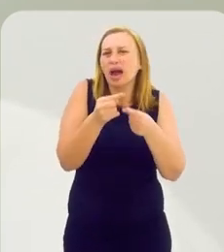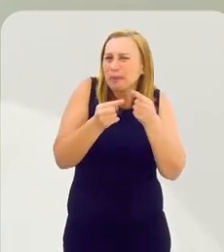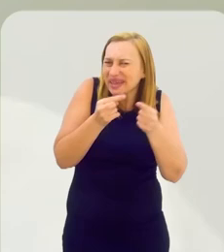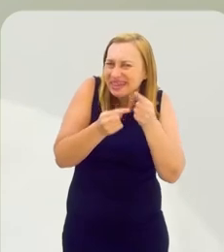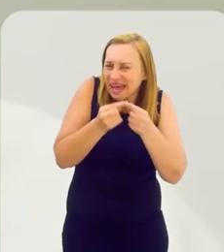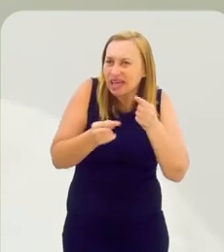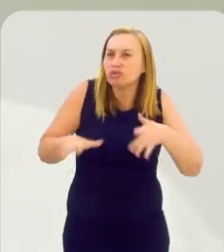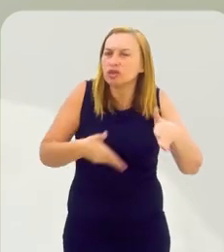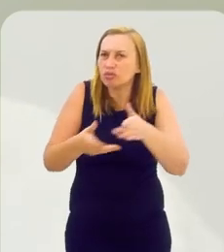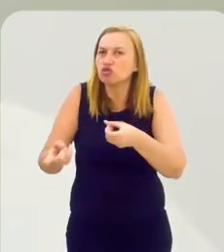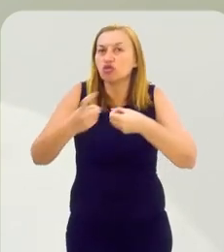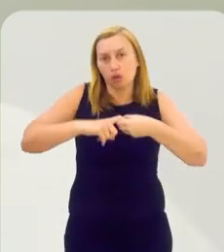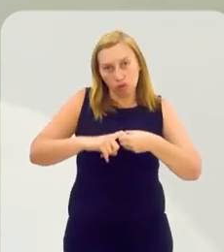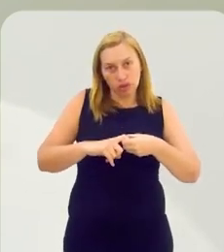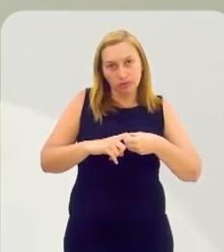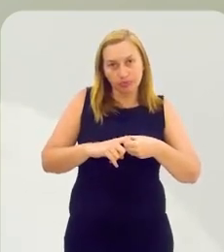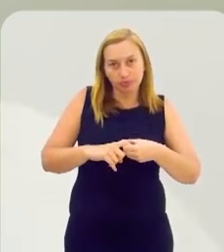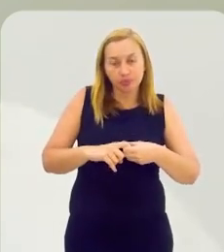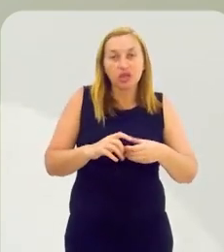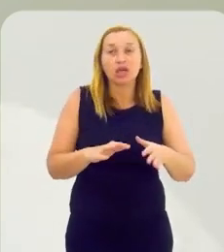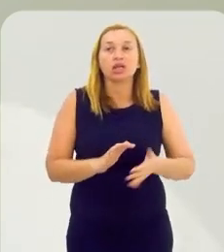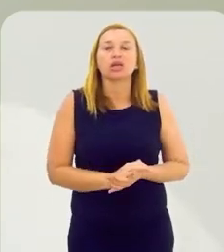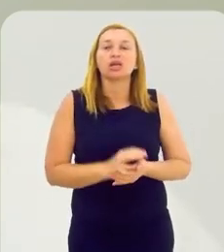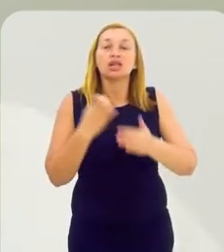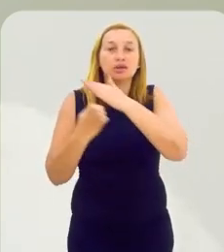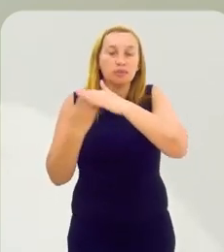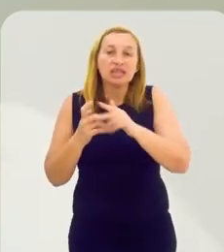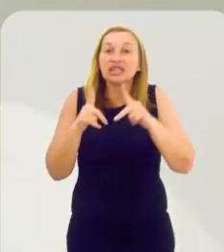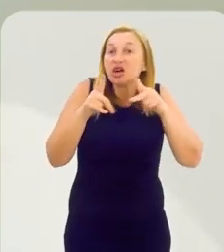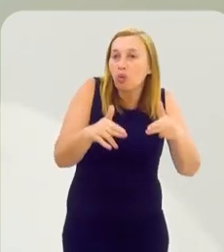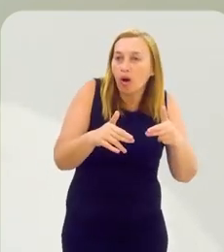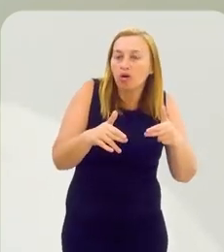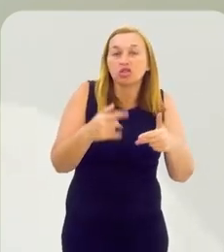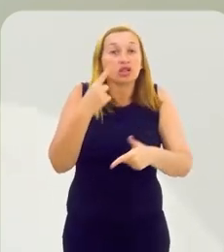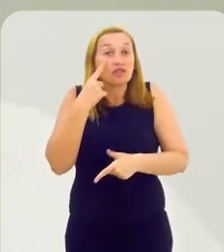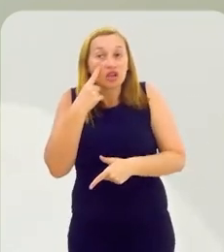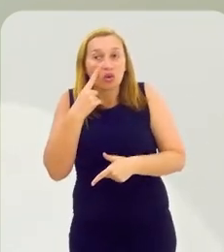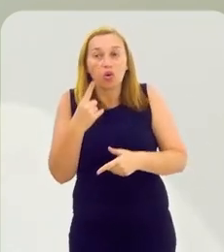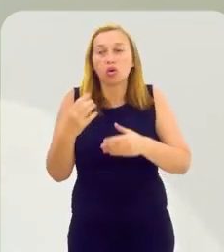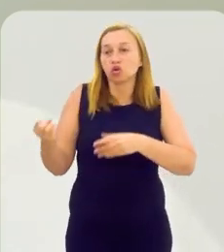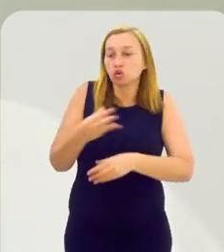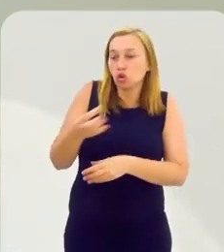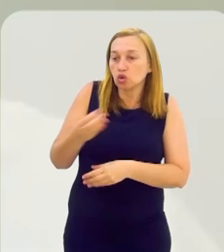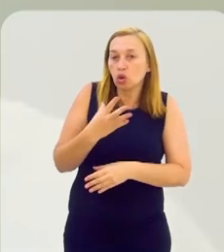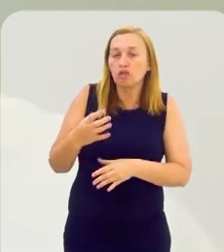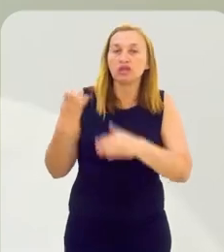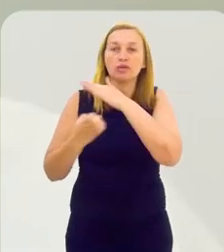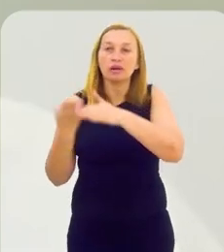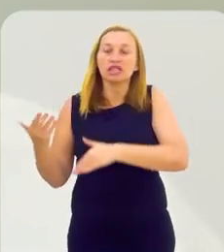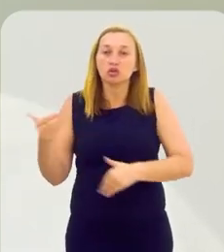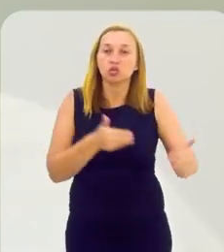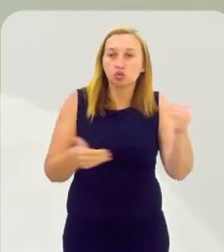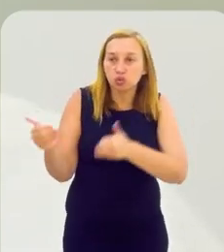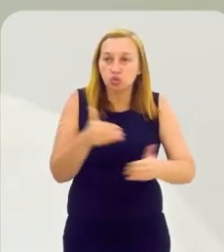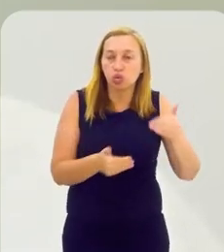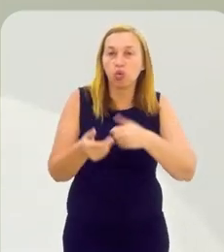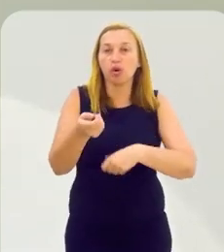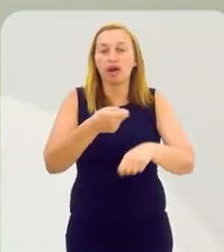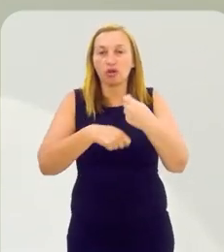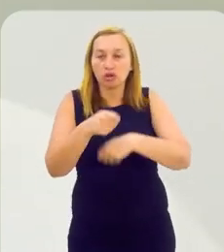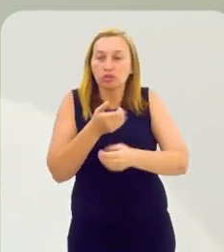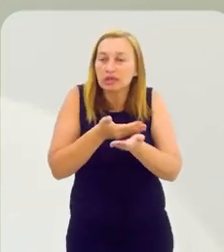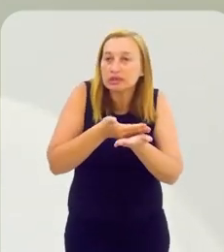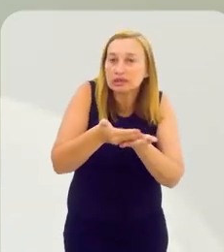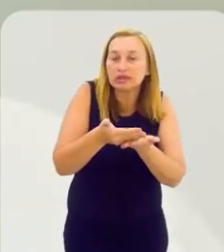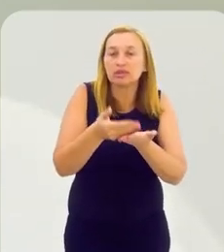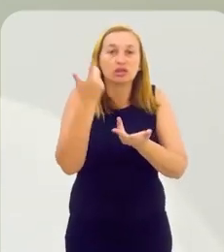está metade do caminho de volta, né? E empresas, a mesma coisa. A gente está tendo agora abertura de novas empresas, naturalmente. A economia